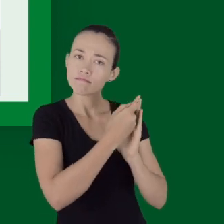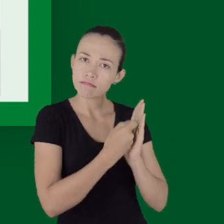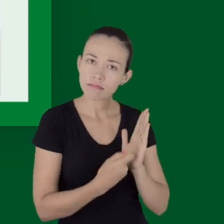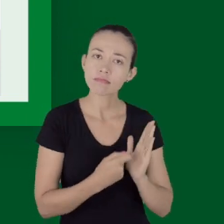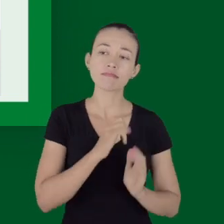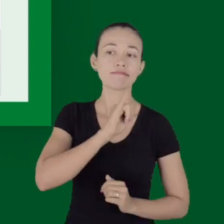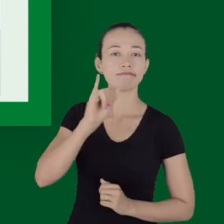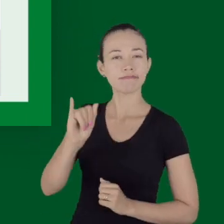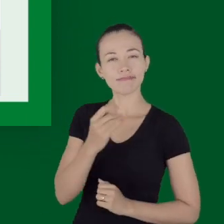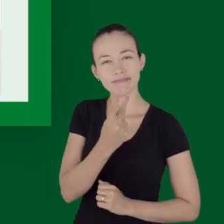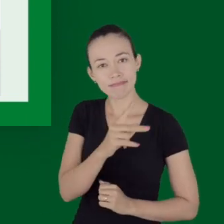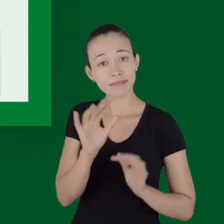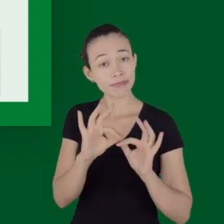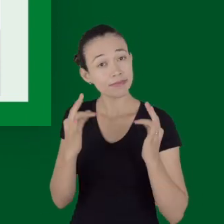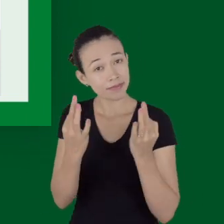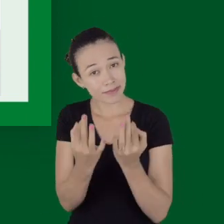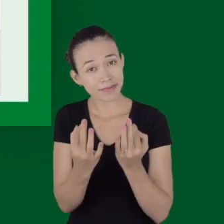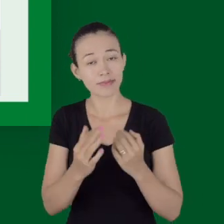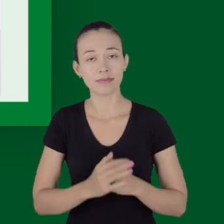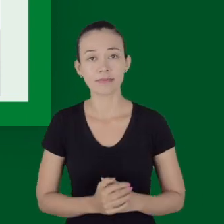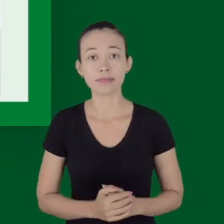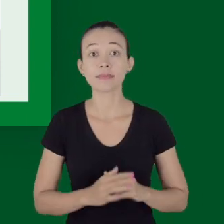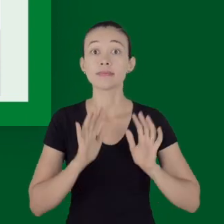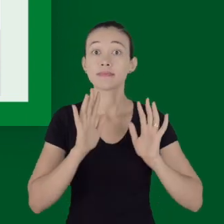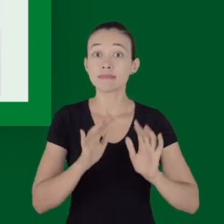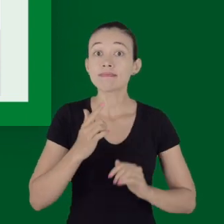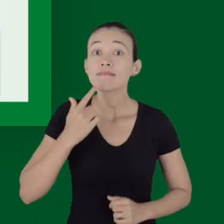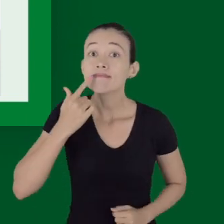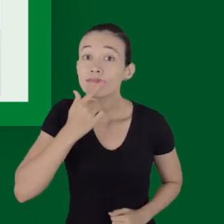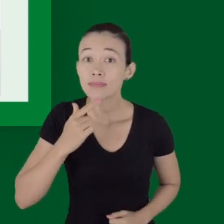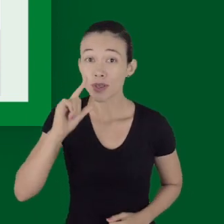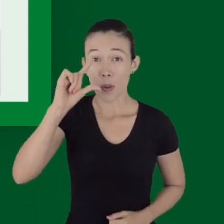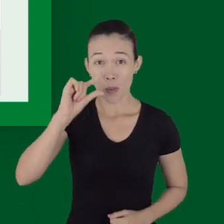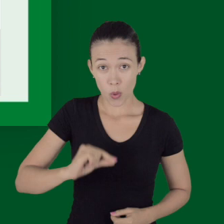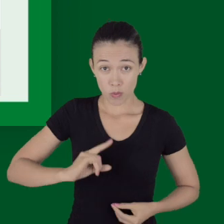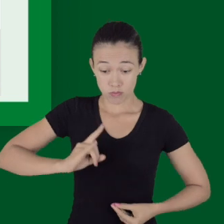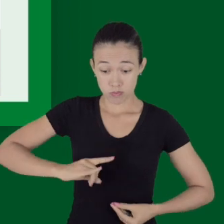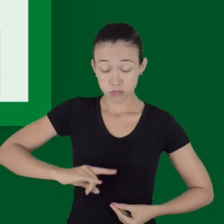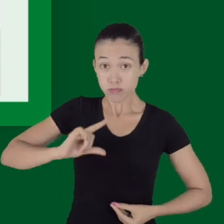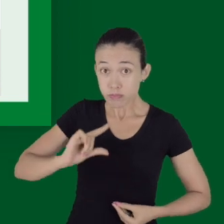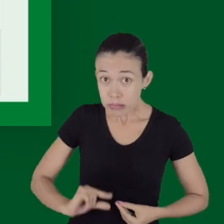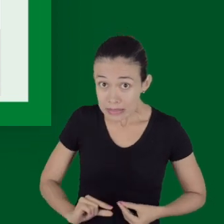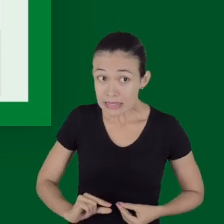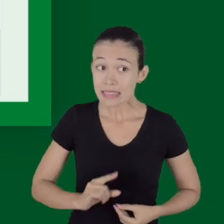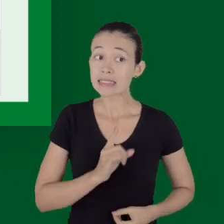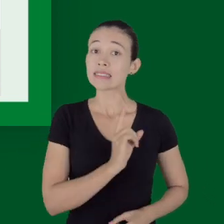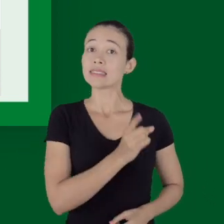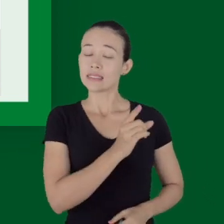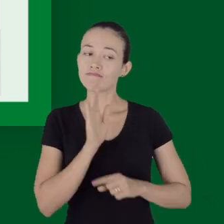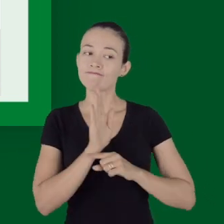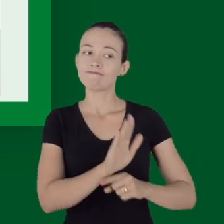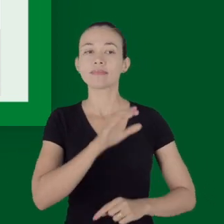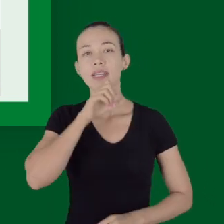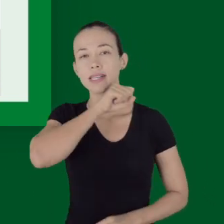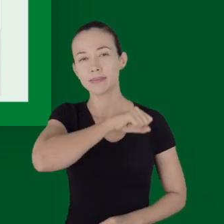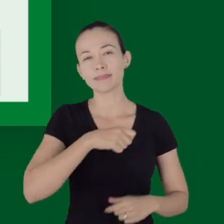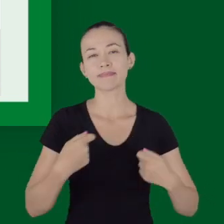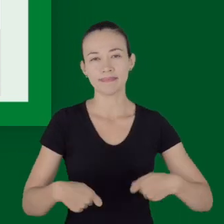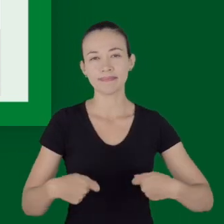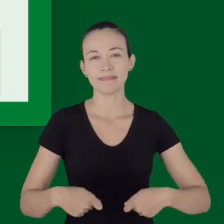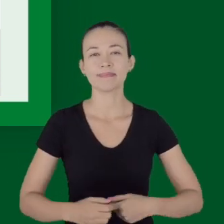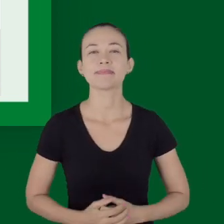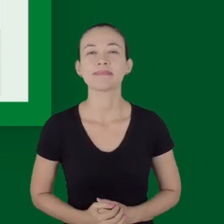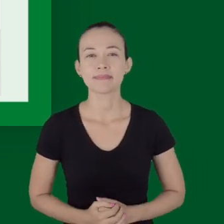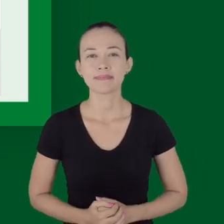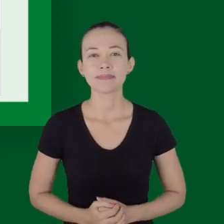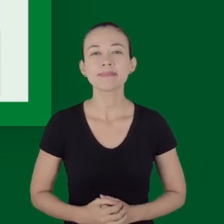basta ser anotado e relatado para a família, né? Então, agora, a hipoglicemia